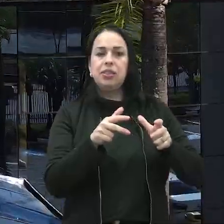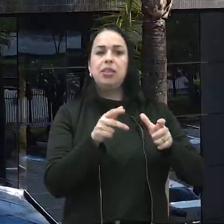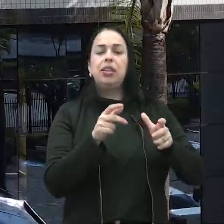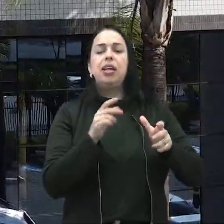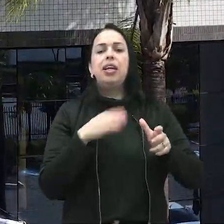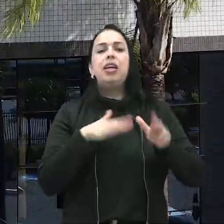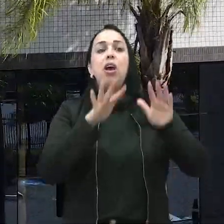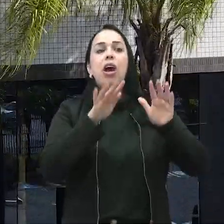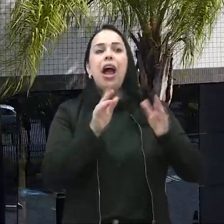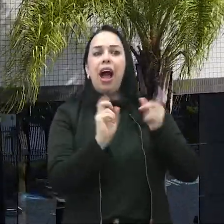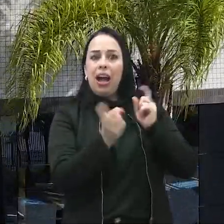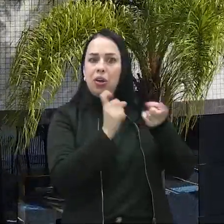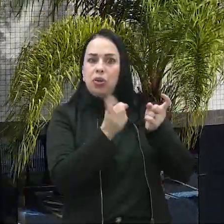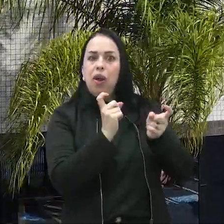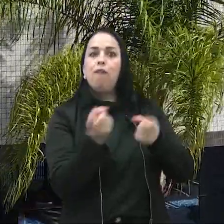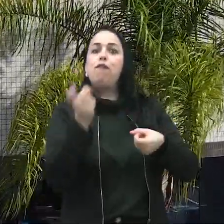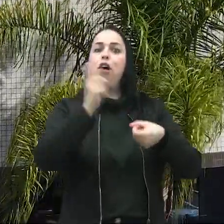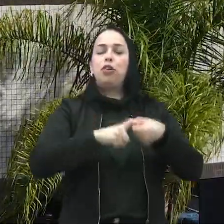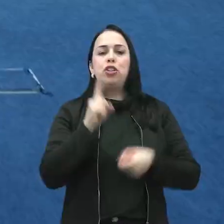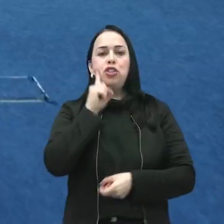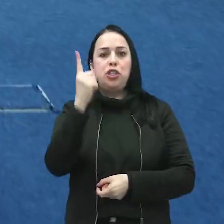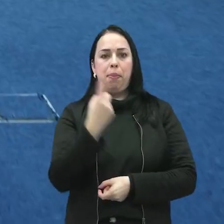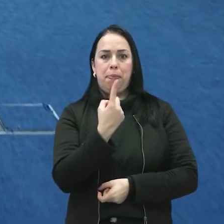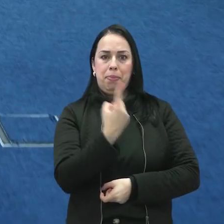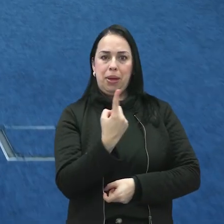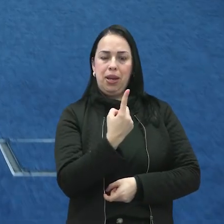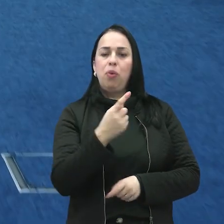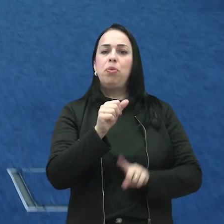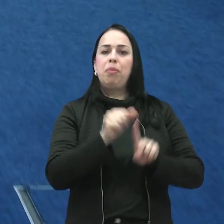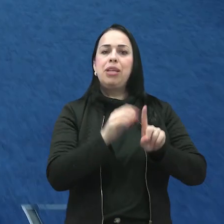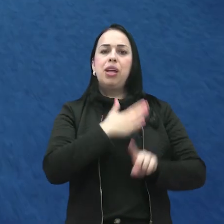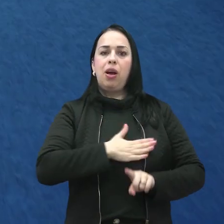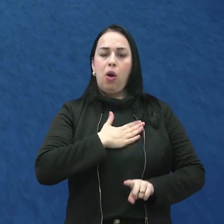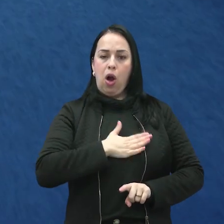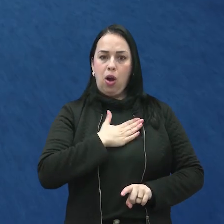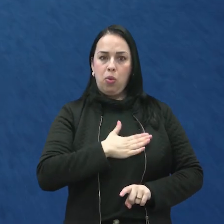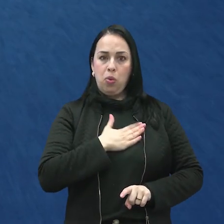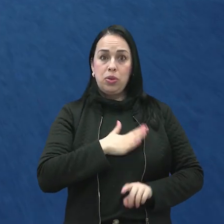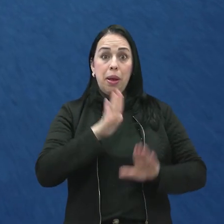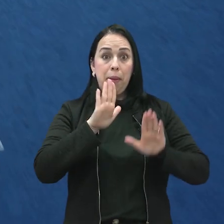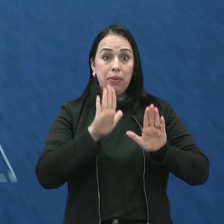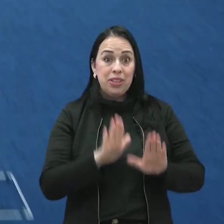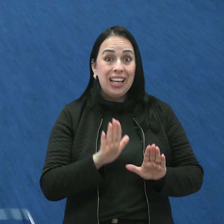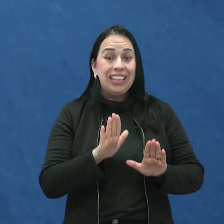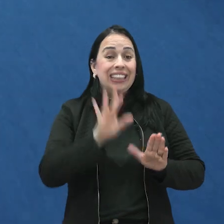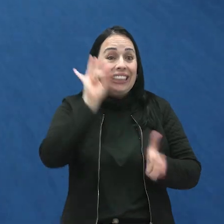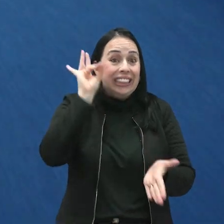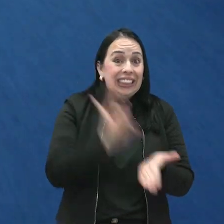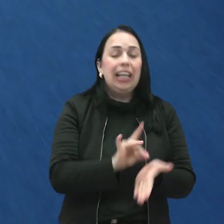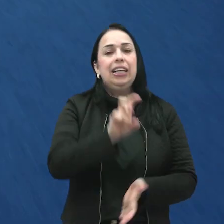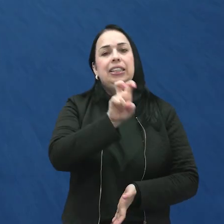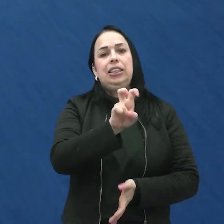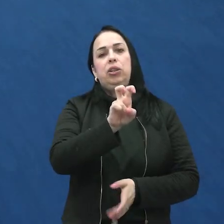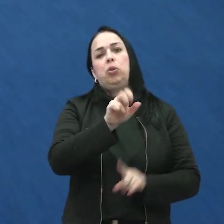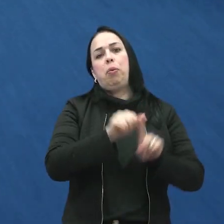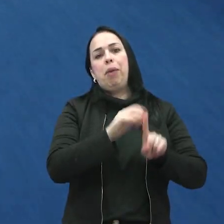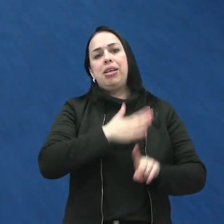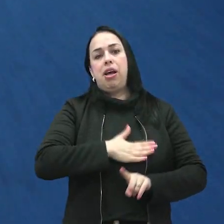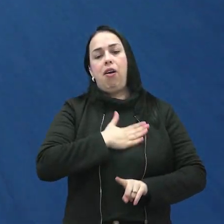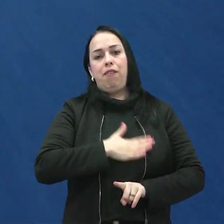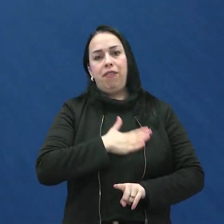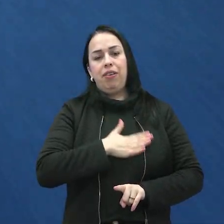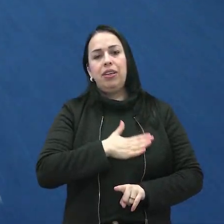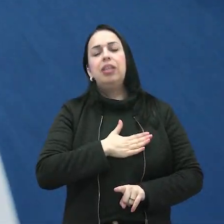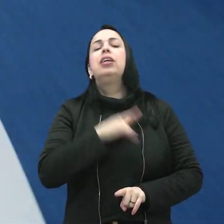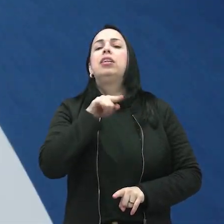recesso parlamentar termina no dia 1º de agosto. Já a primeira sessão do segundo semestre vai ser realizada no dia 5, com